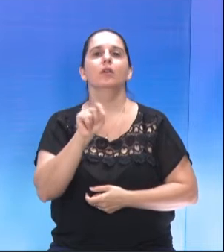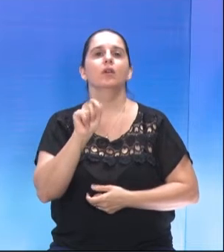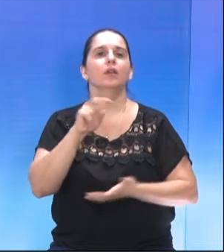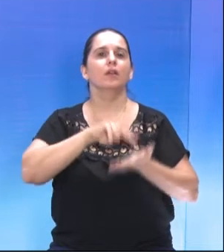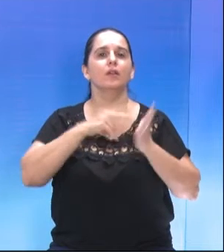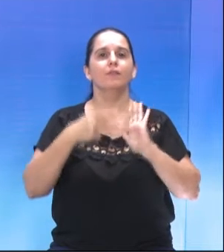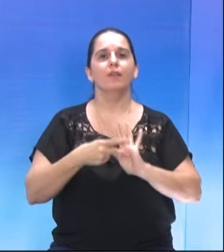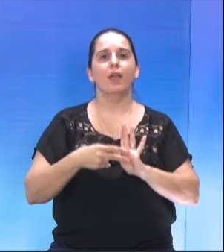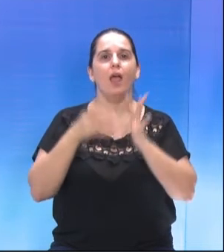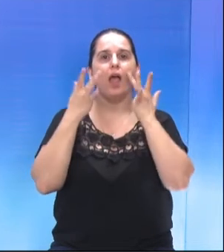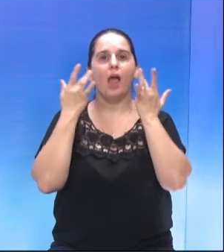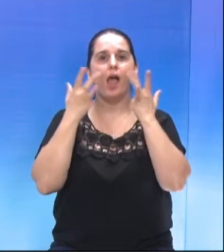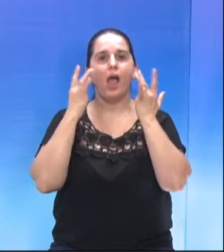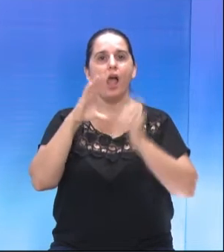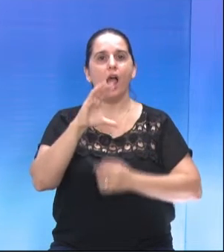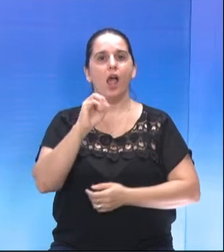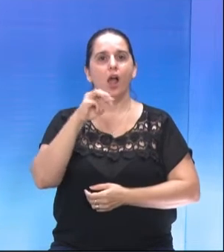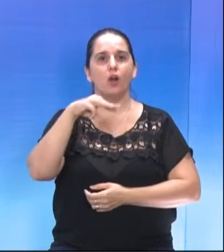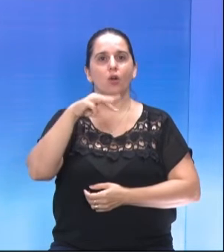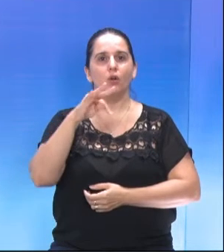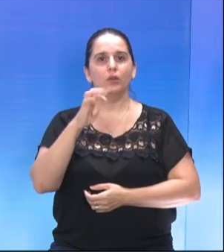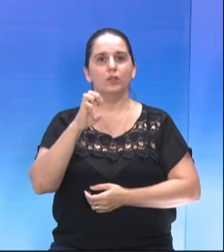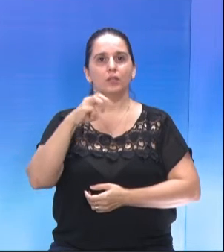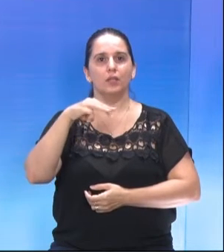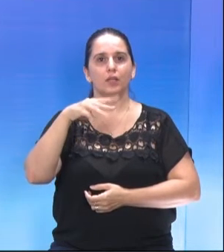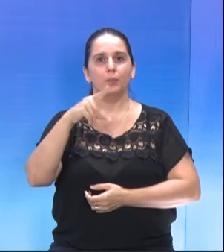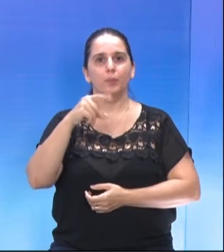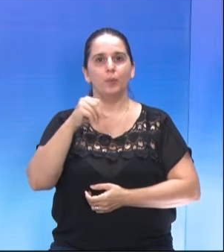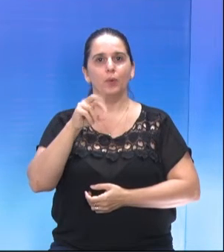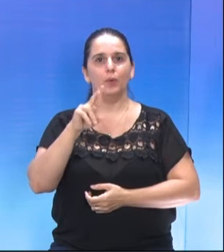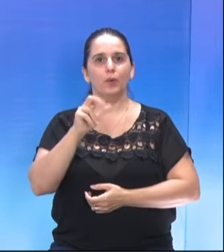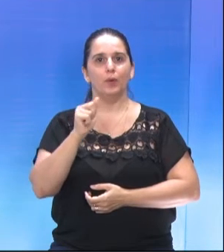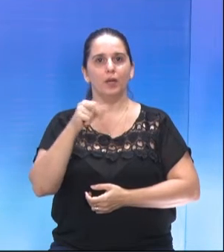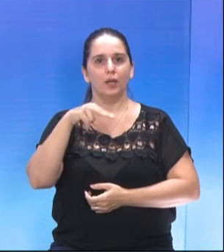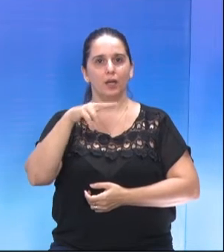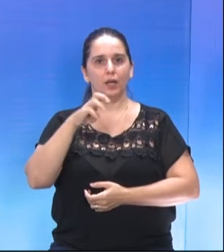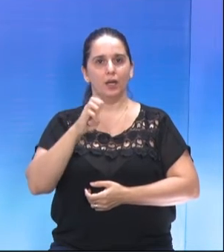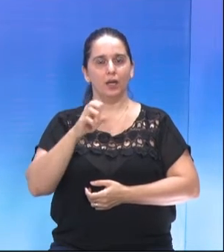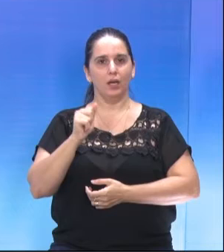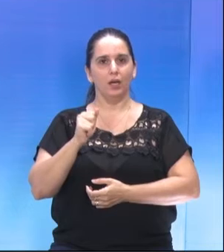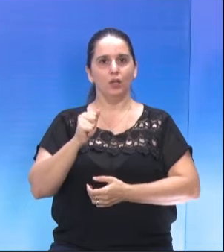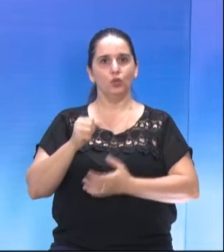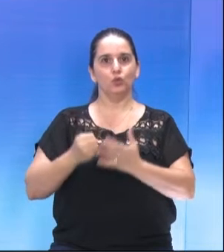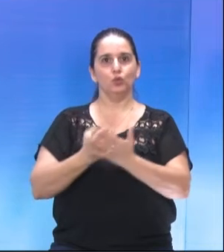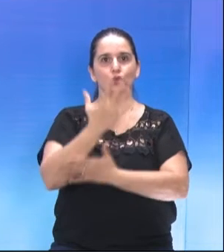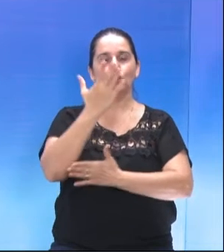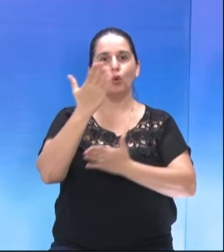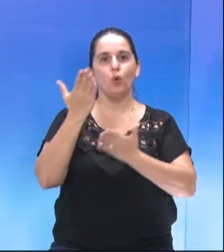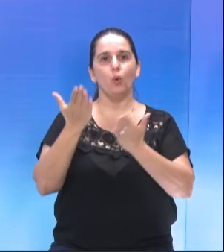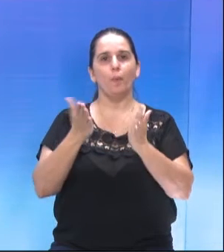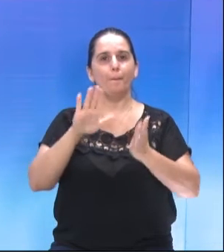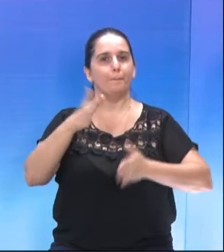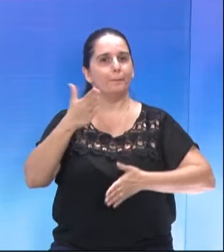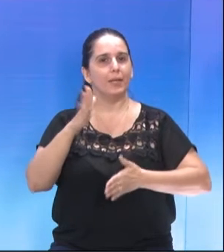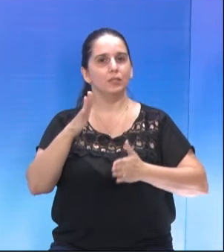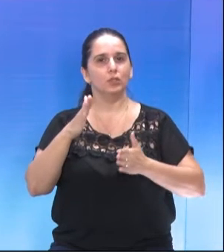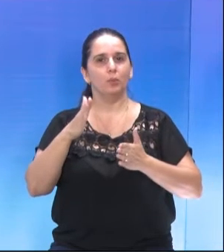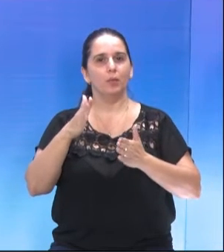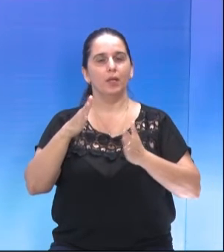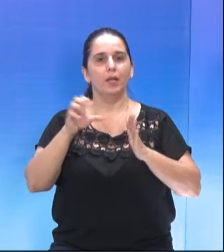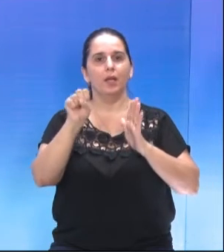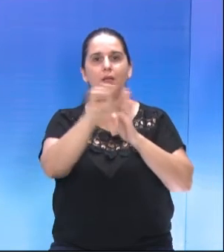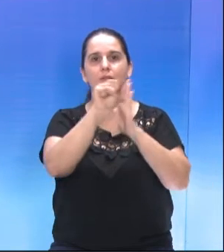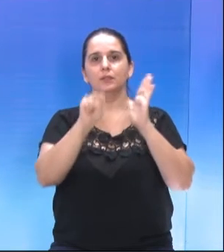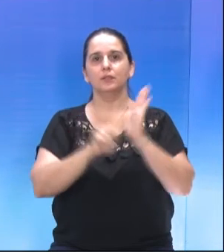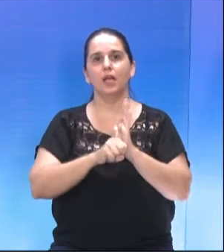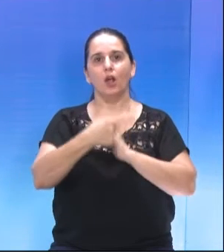isso? E eu digo para vocês, a arte contemporânea, justamente ela surgiu na metade do século XX, logo após